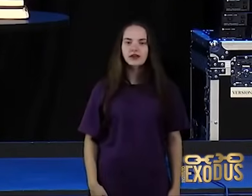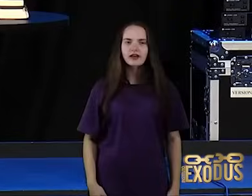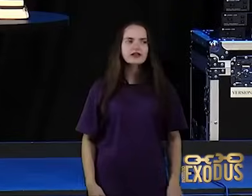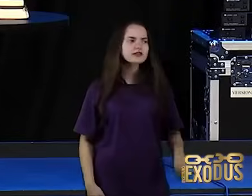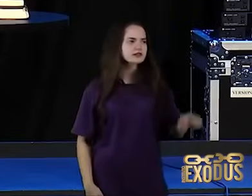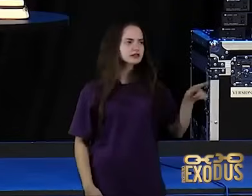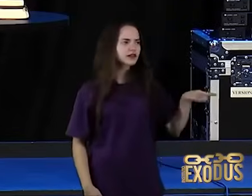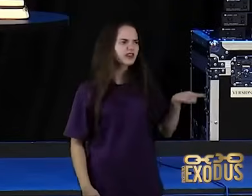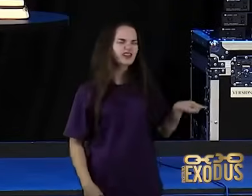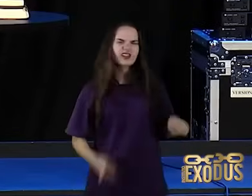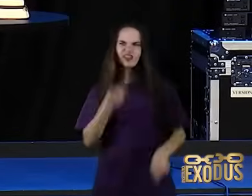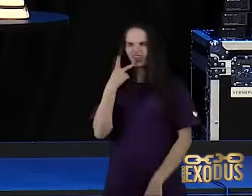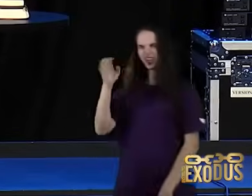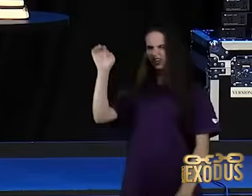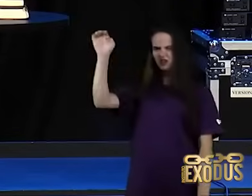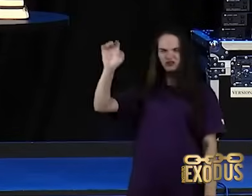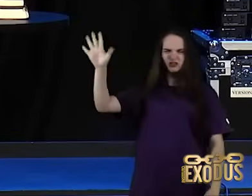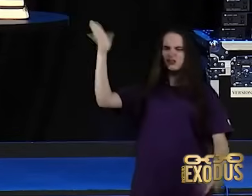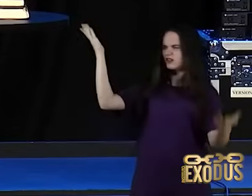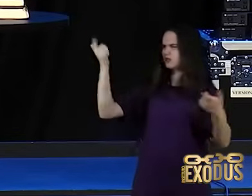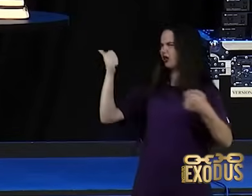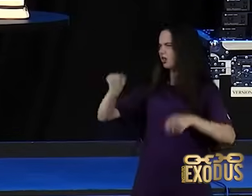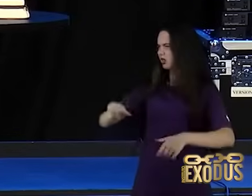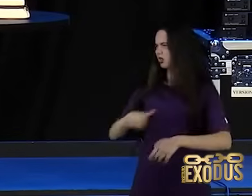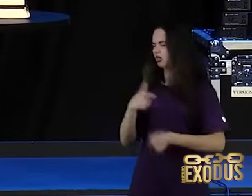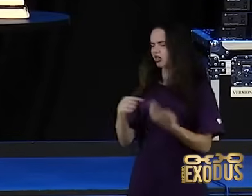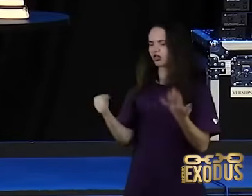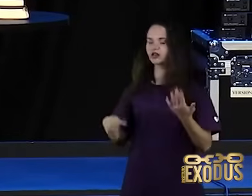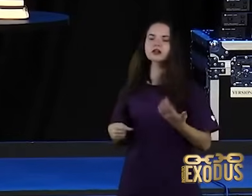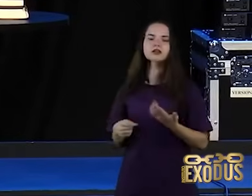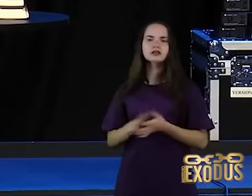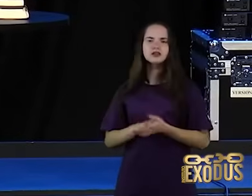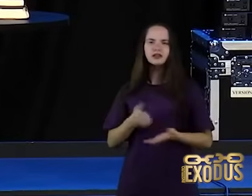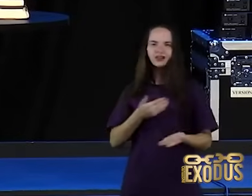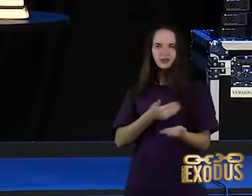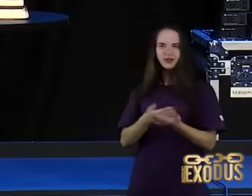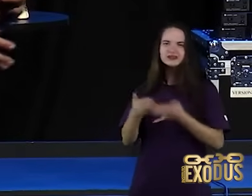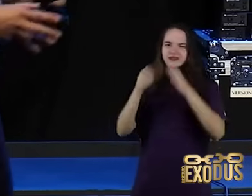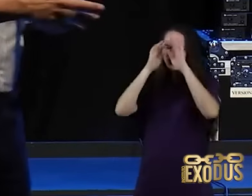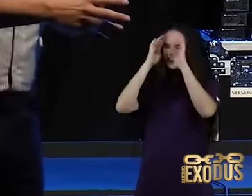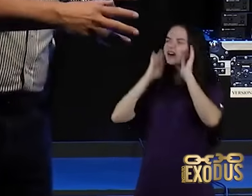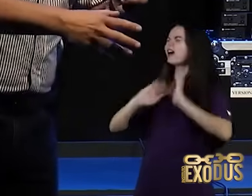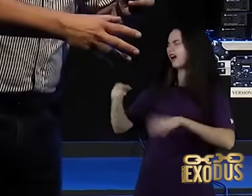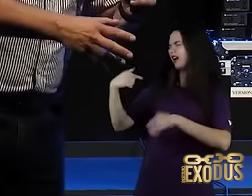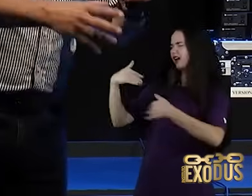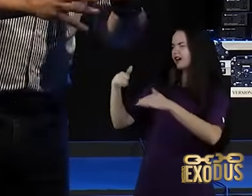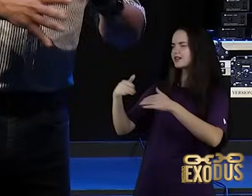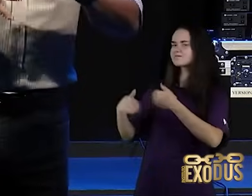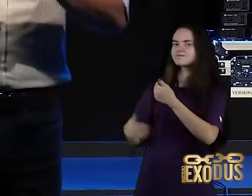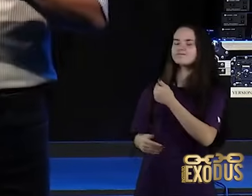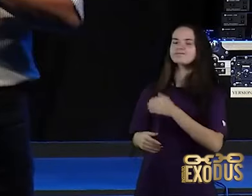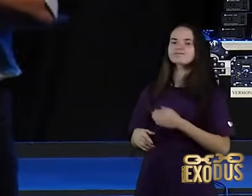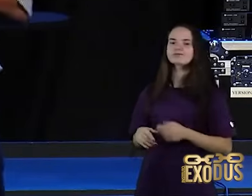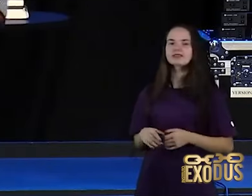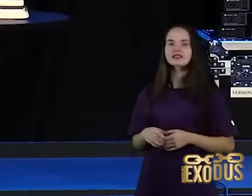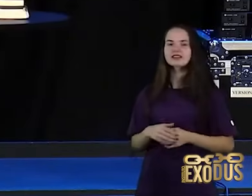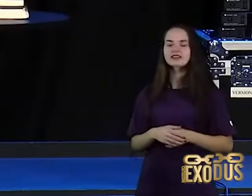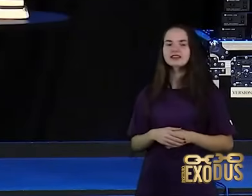vai fazer ele vai falar que o seu sonho Ele não presta é a chamada